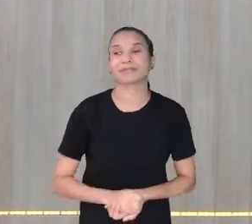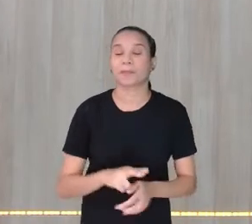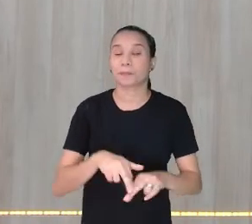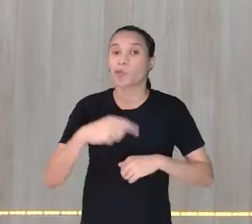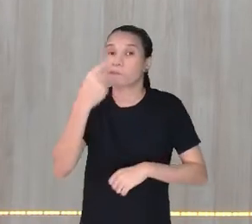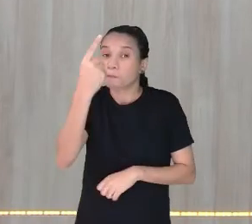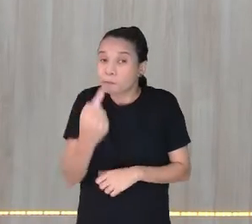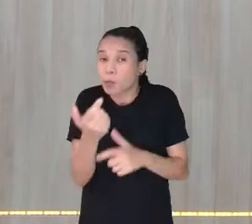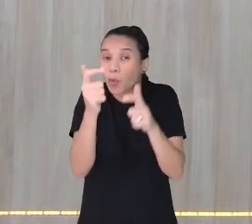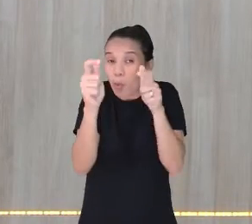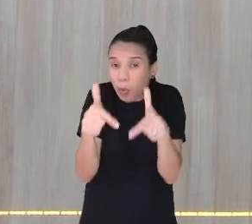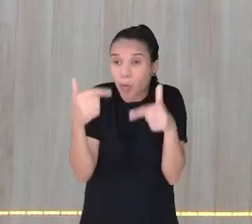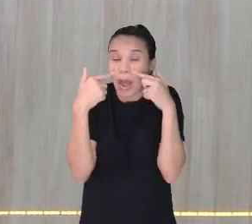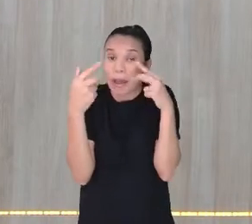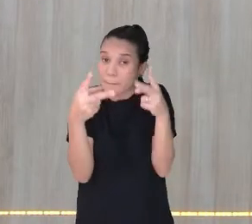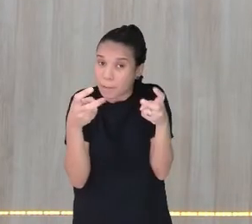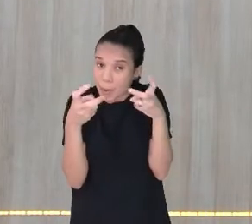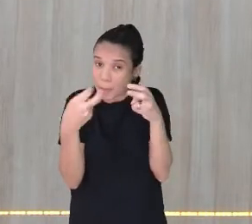local que a gente vê